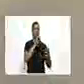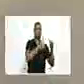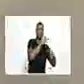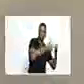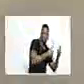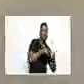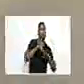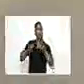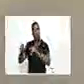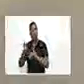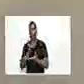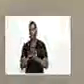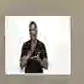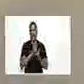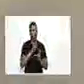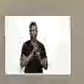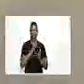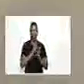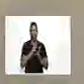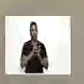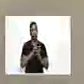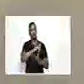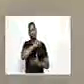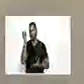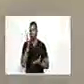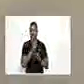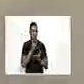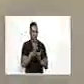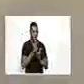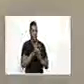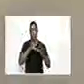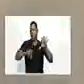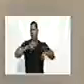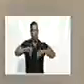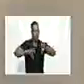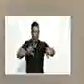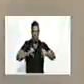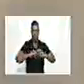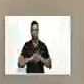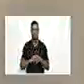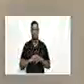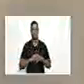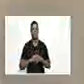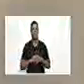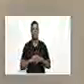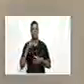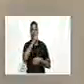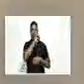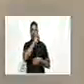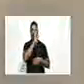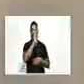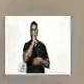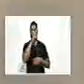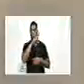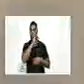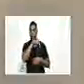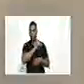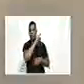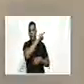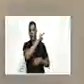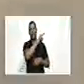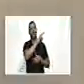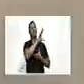dois dias no mesmo dia reciclagem e e úmido então é lá em Taú eh hoje em